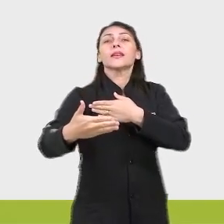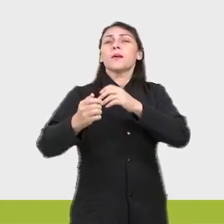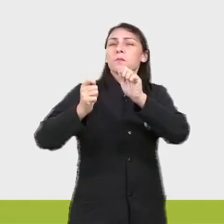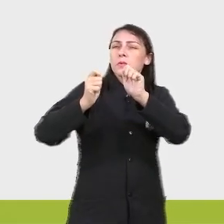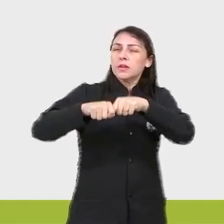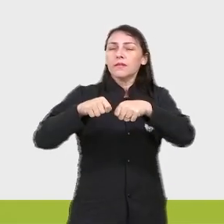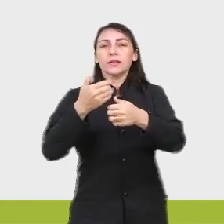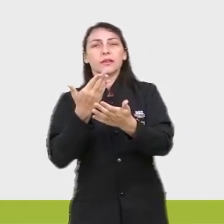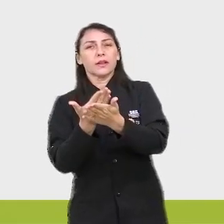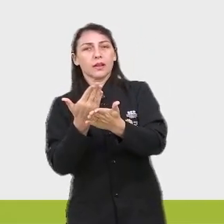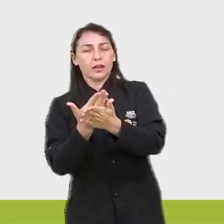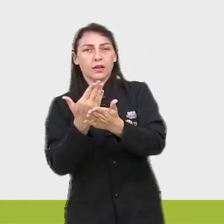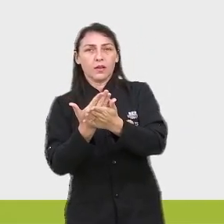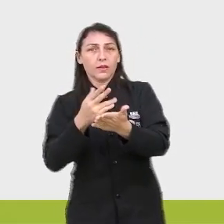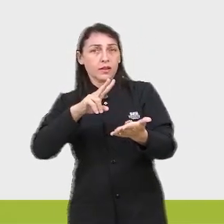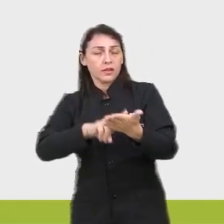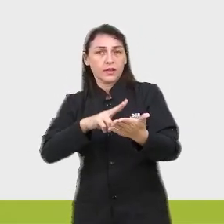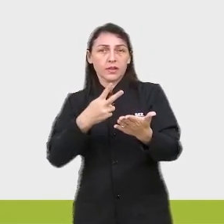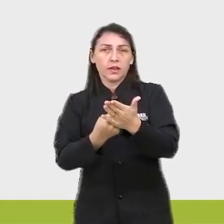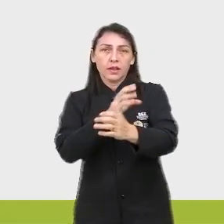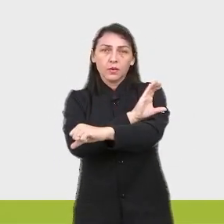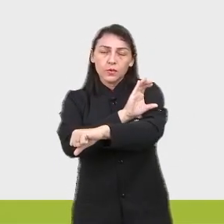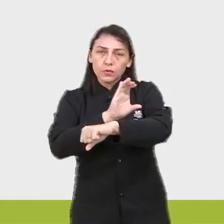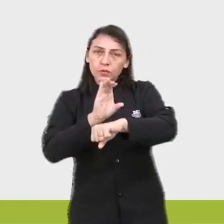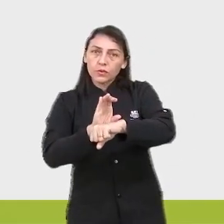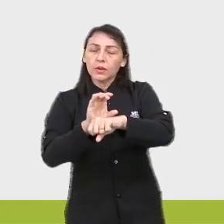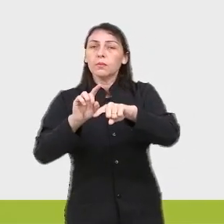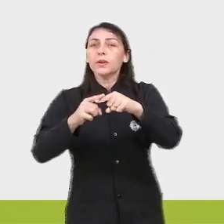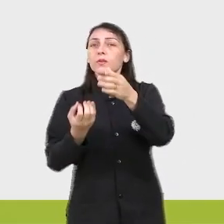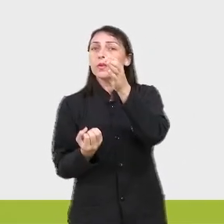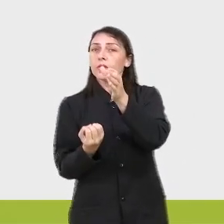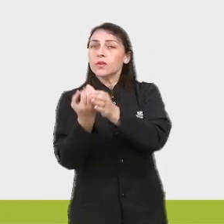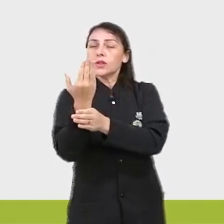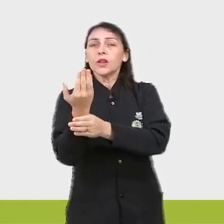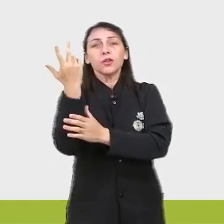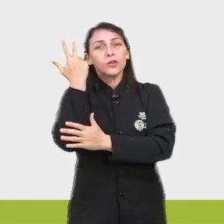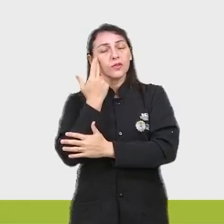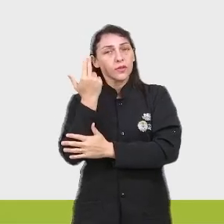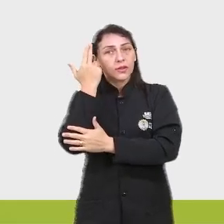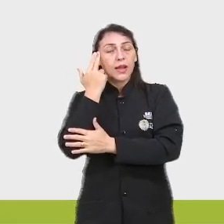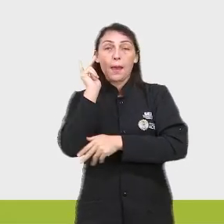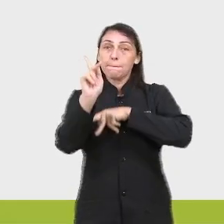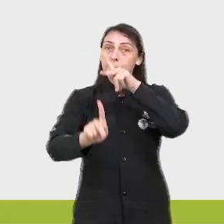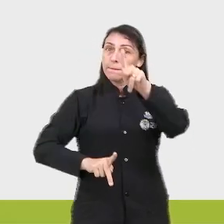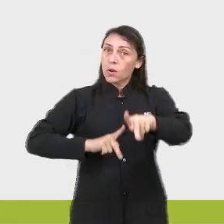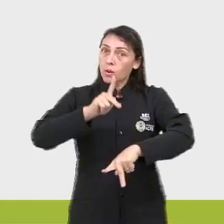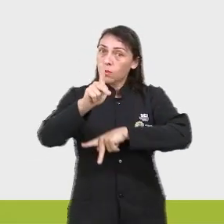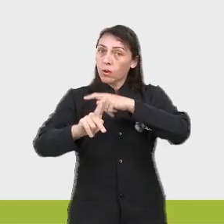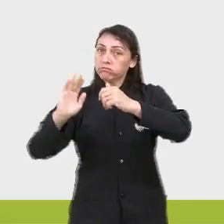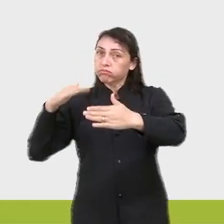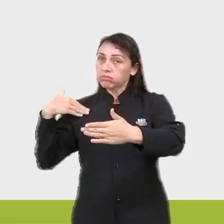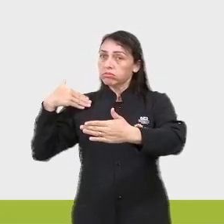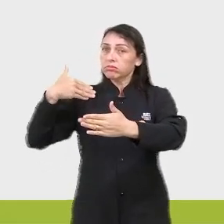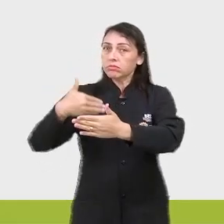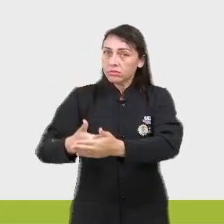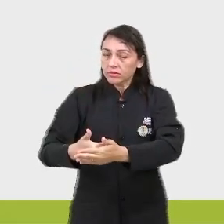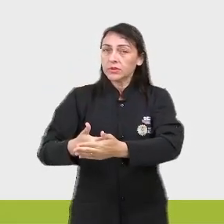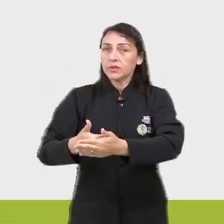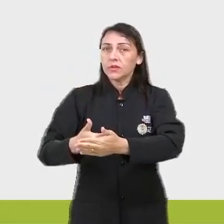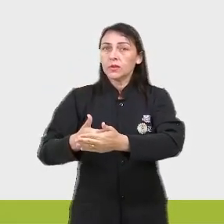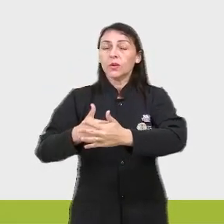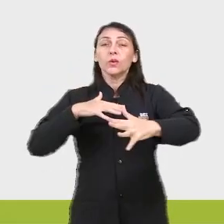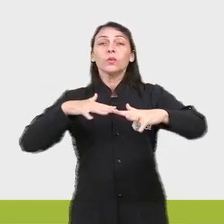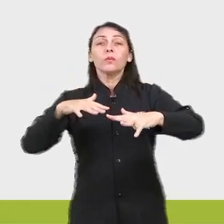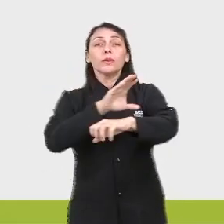possíveis aulas, traduzem a cultura, pois sua origem normalmente é popular e ancestral. Os